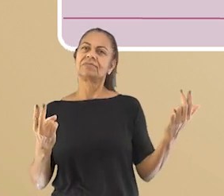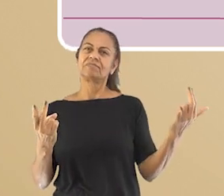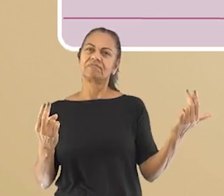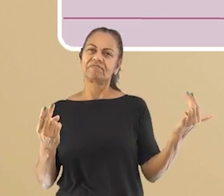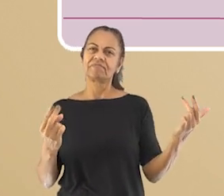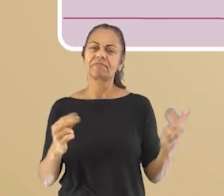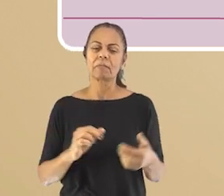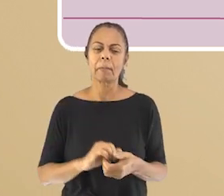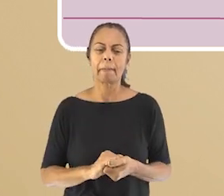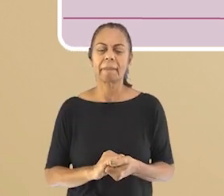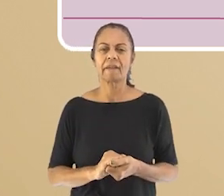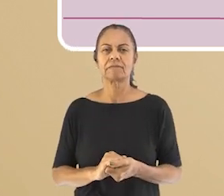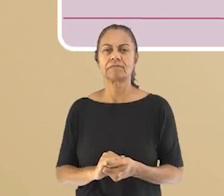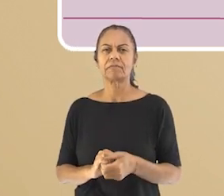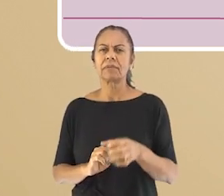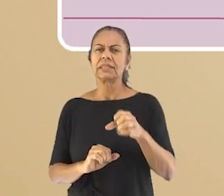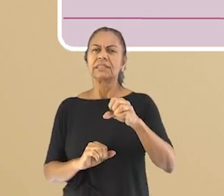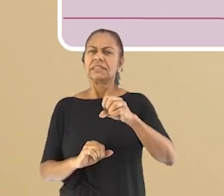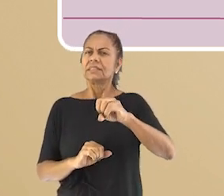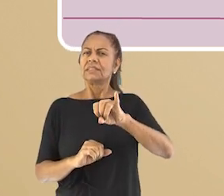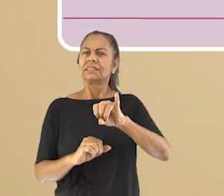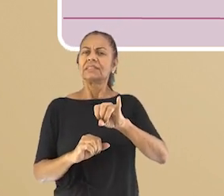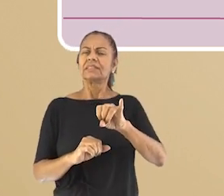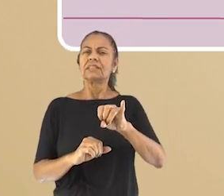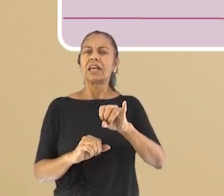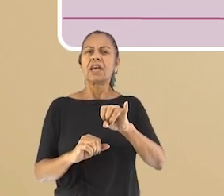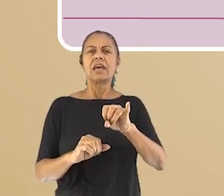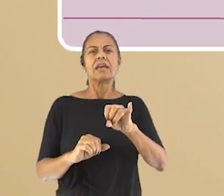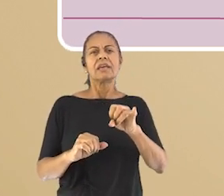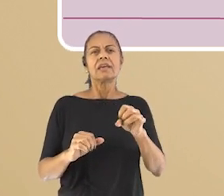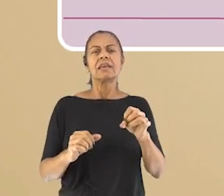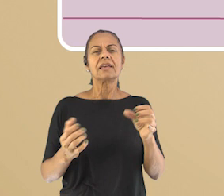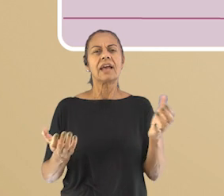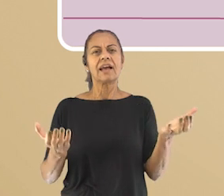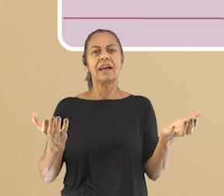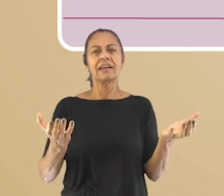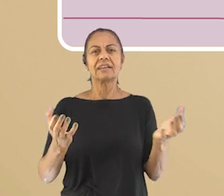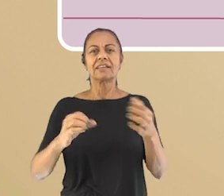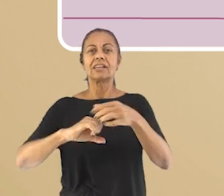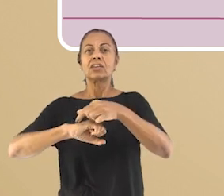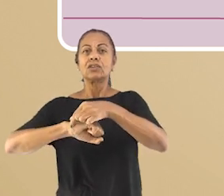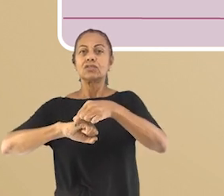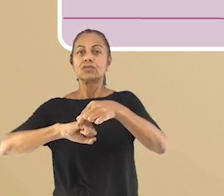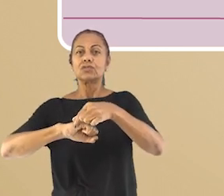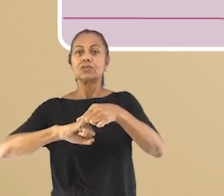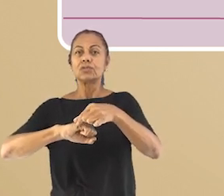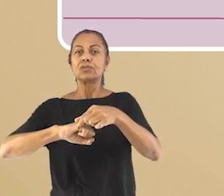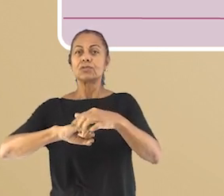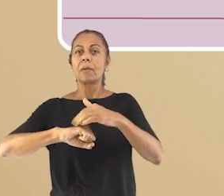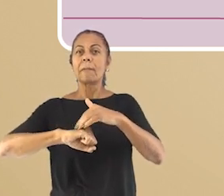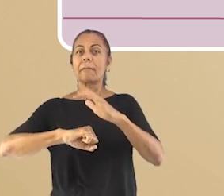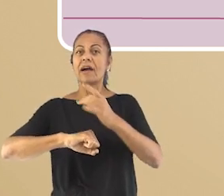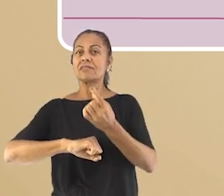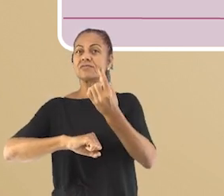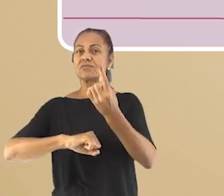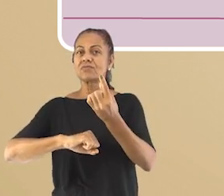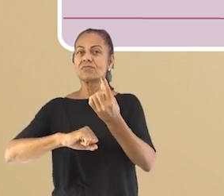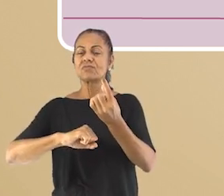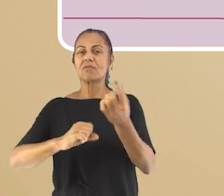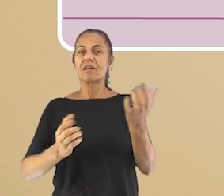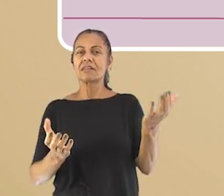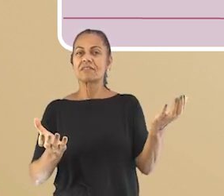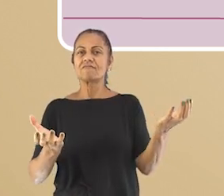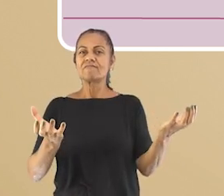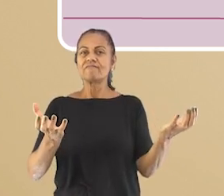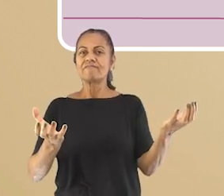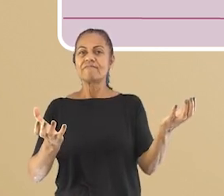dizer que 3 batatas são iguais a 2 chuchus, certo? Agora, o que vai acontecer caso